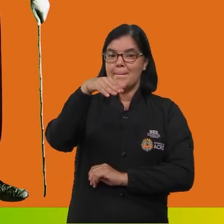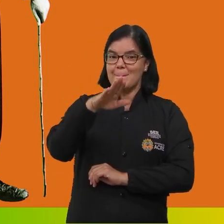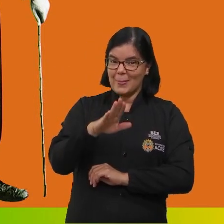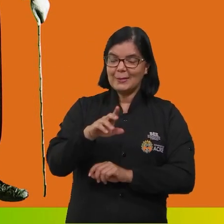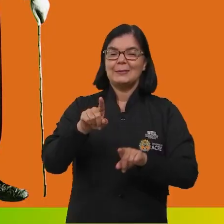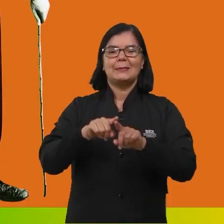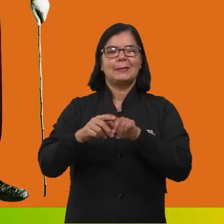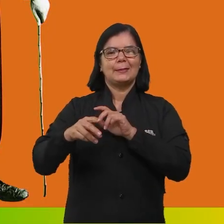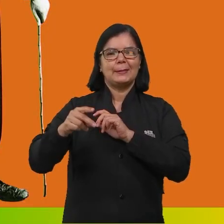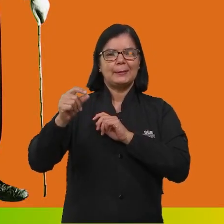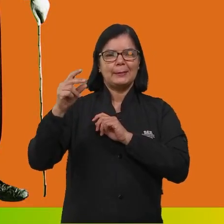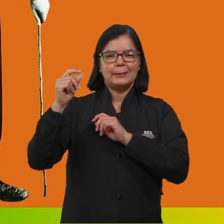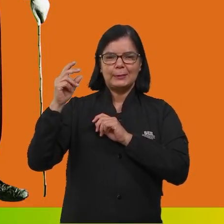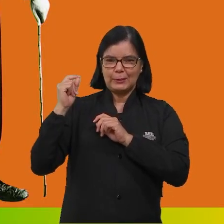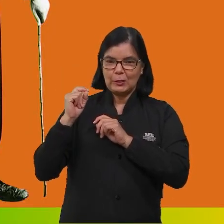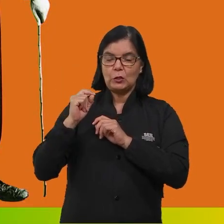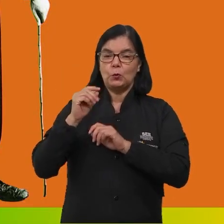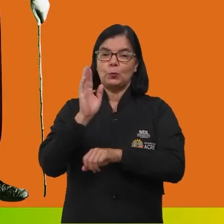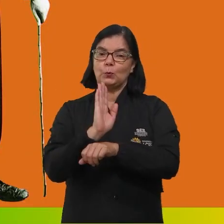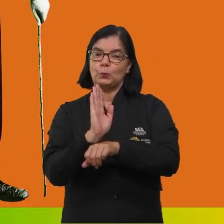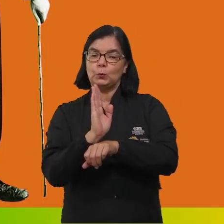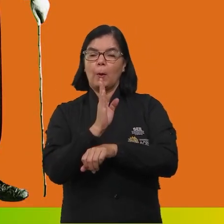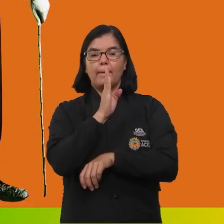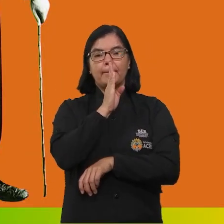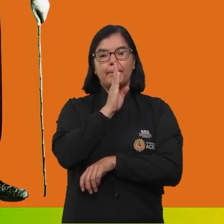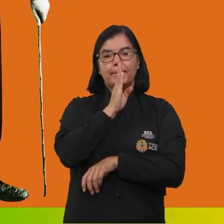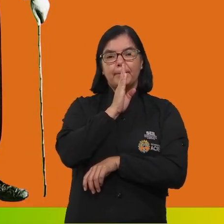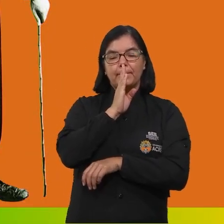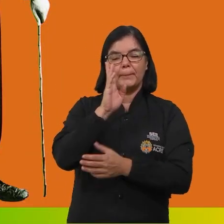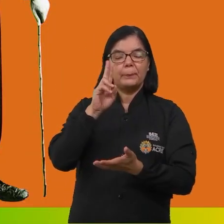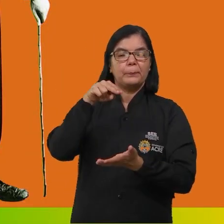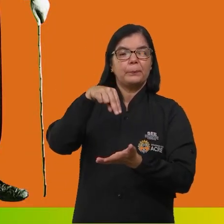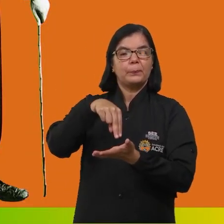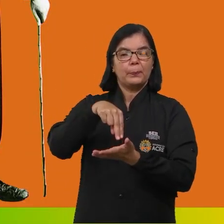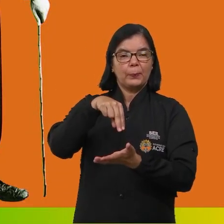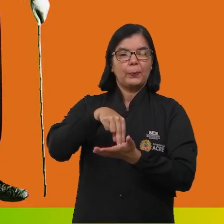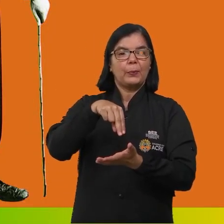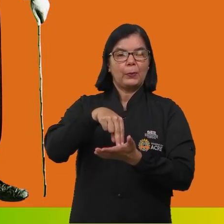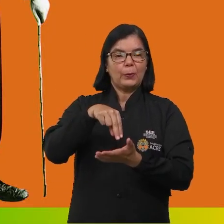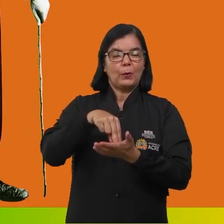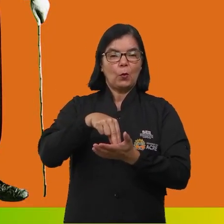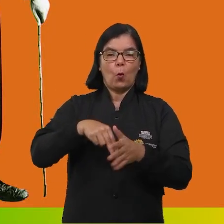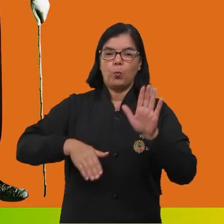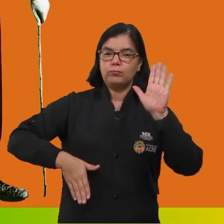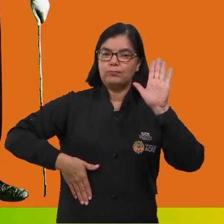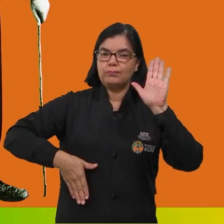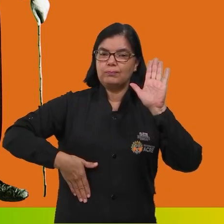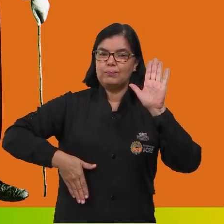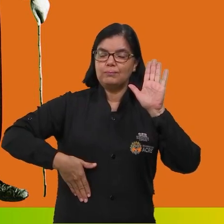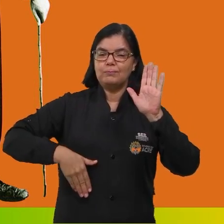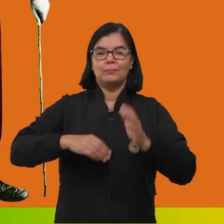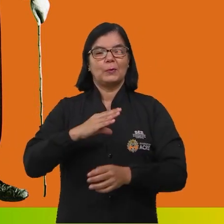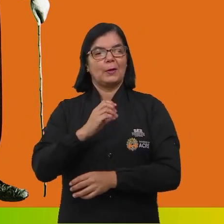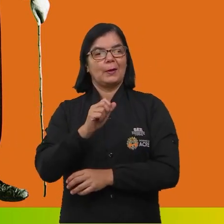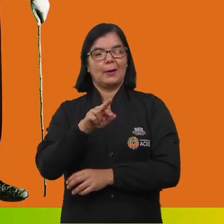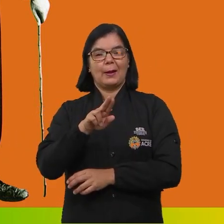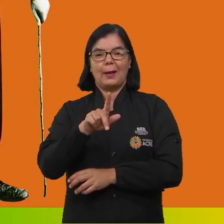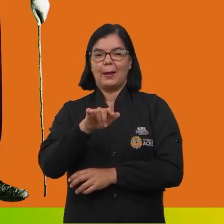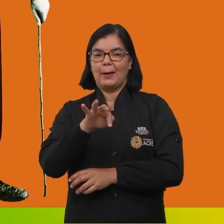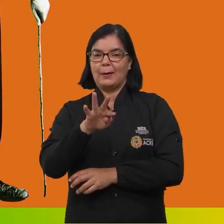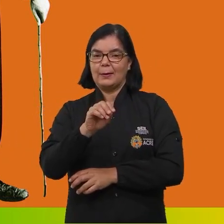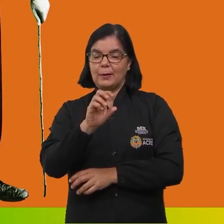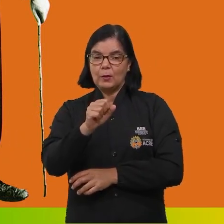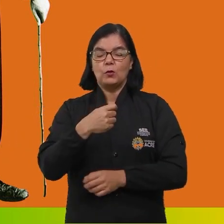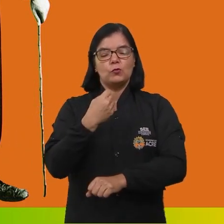magistralmente na era do cinema mudo para criar personagens como o Vagabundo, Carlitos,